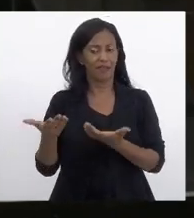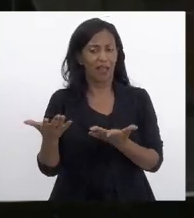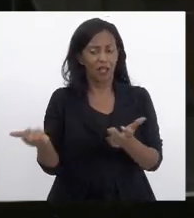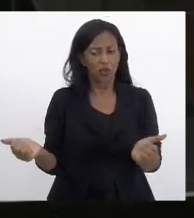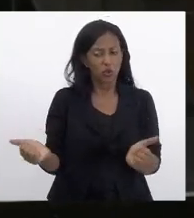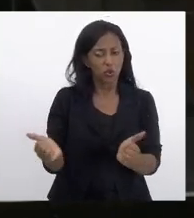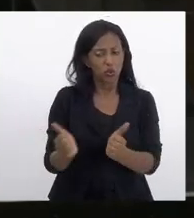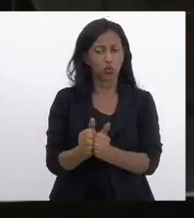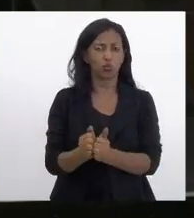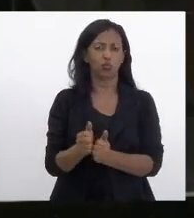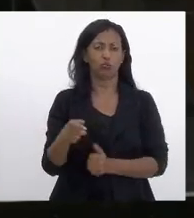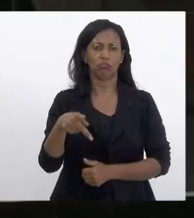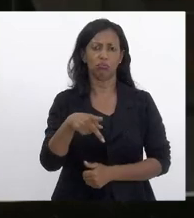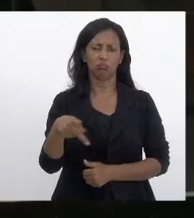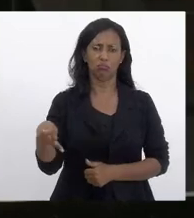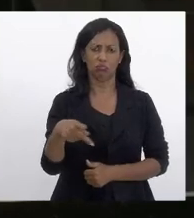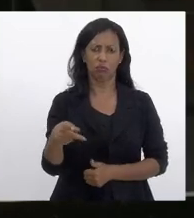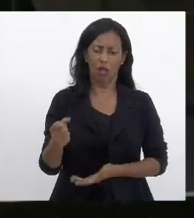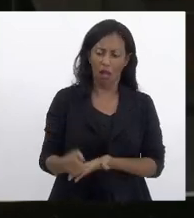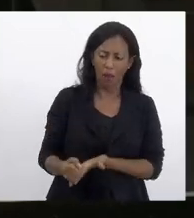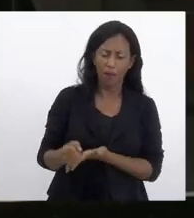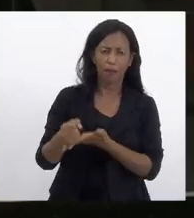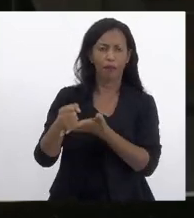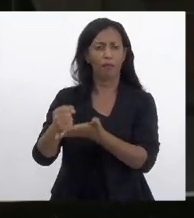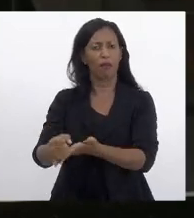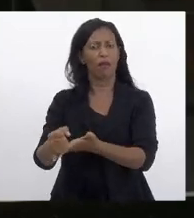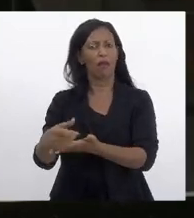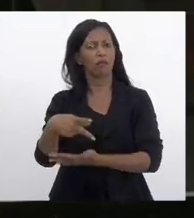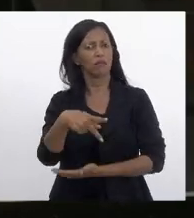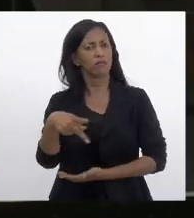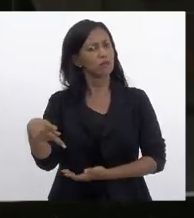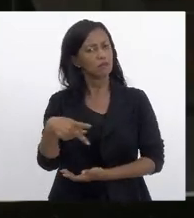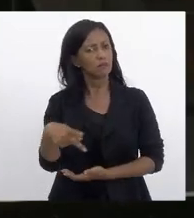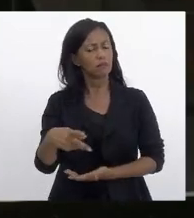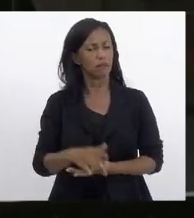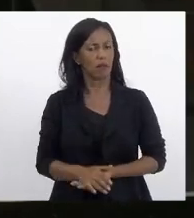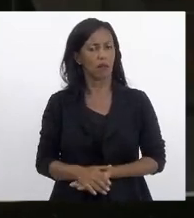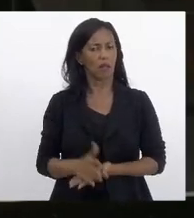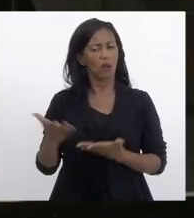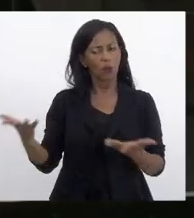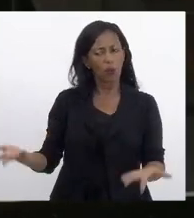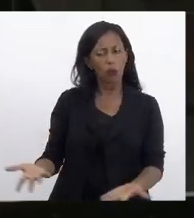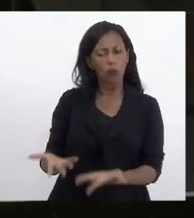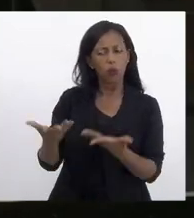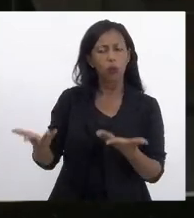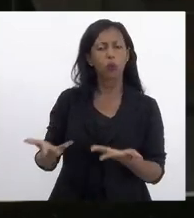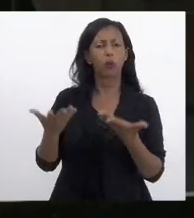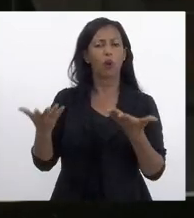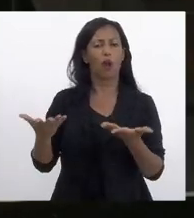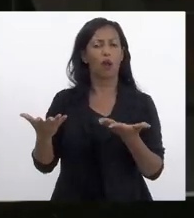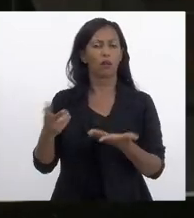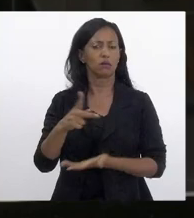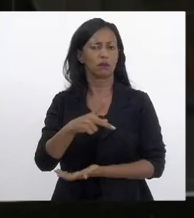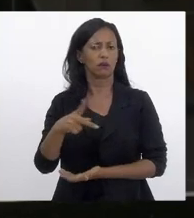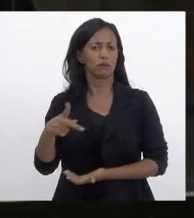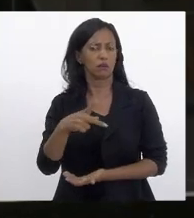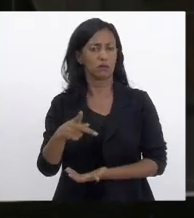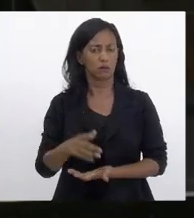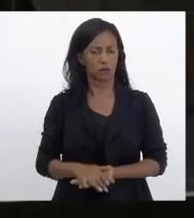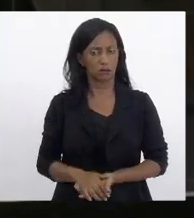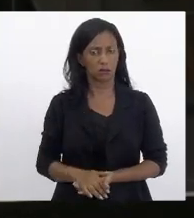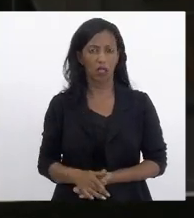do magistério, apoiar o magistério, prestigiar o magistério, e